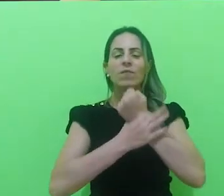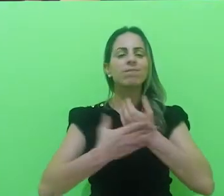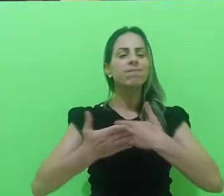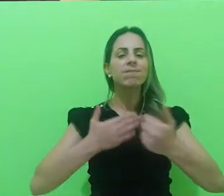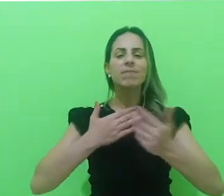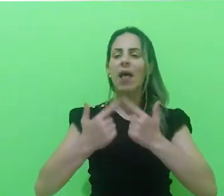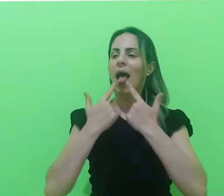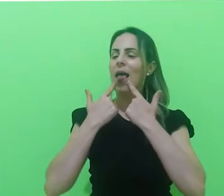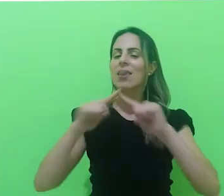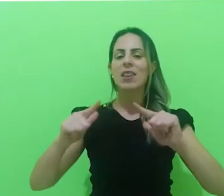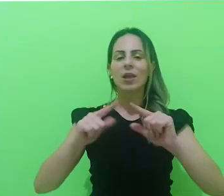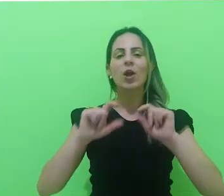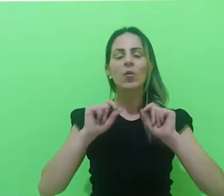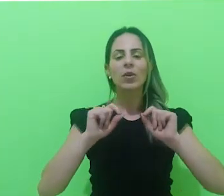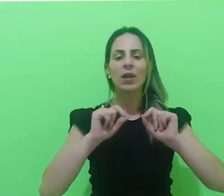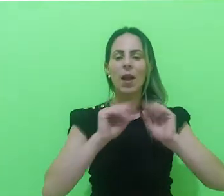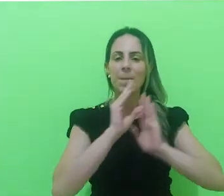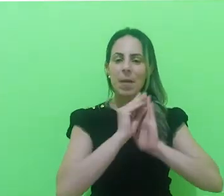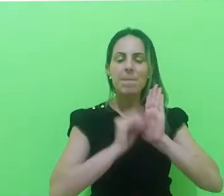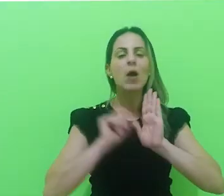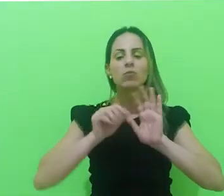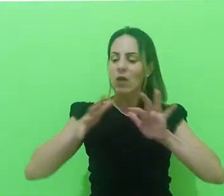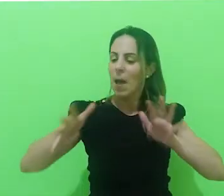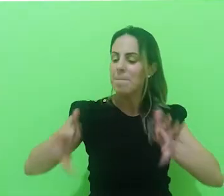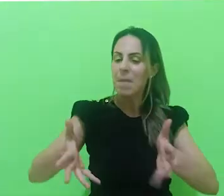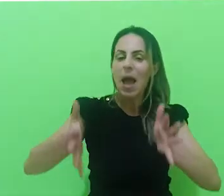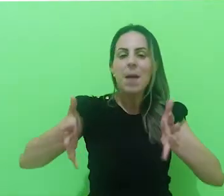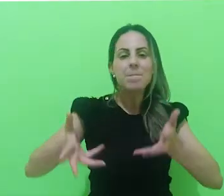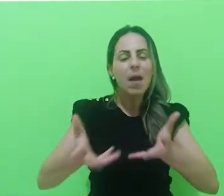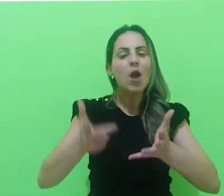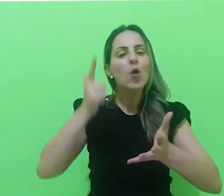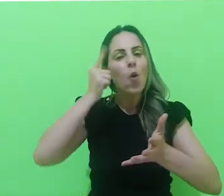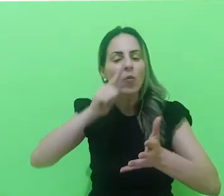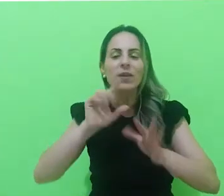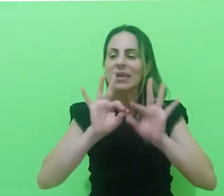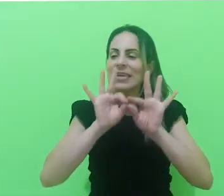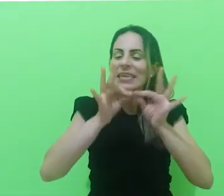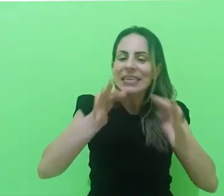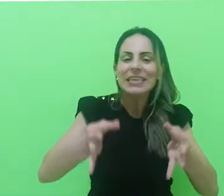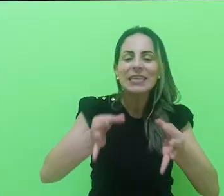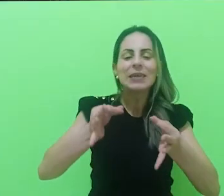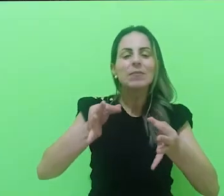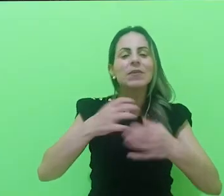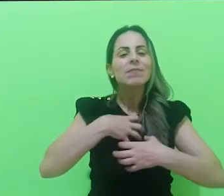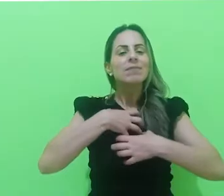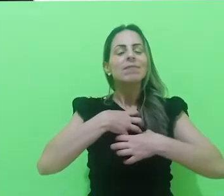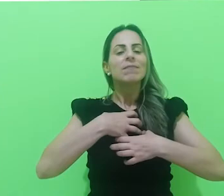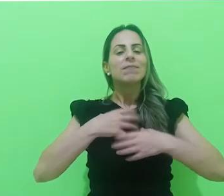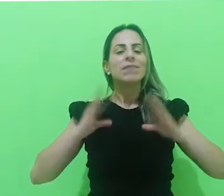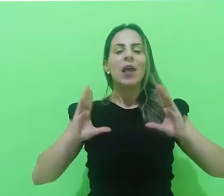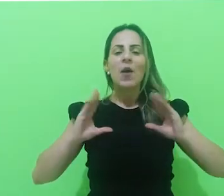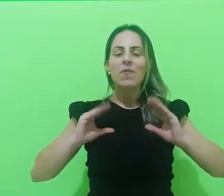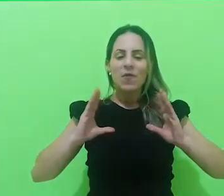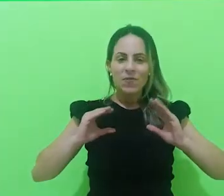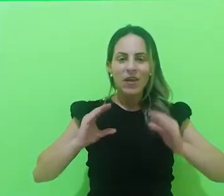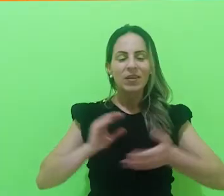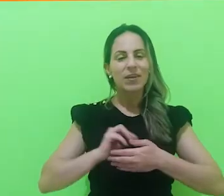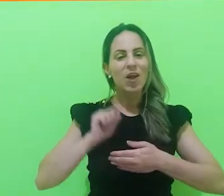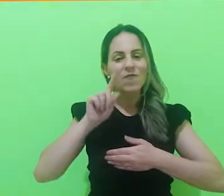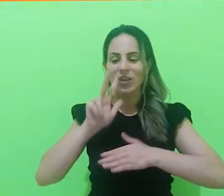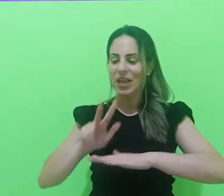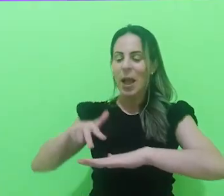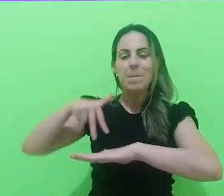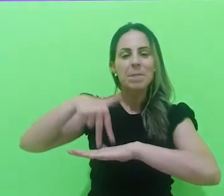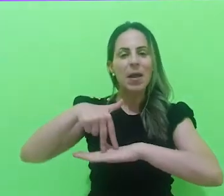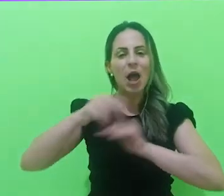que esteja falando. Um método que te motive a continuar, que seja simples e que te faça sentir bem. Na Park, você é o